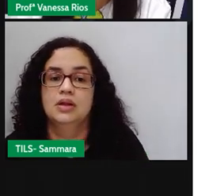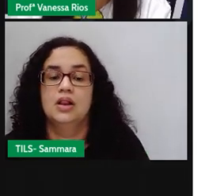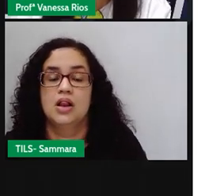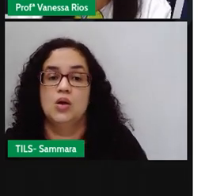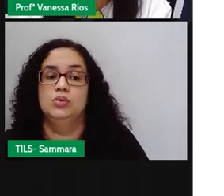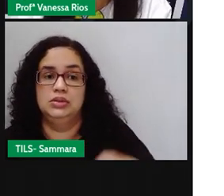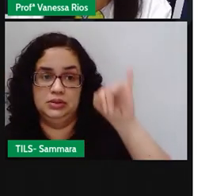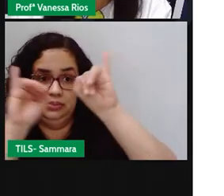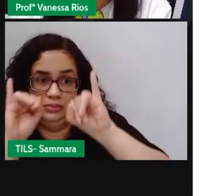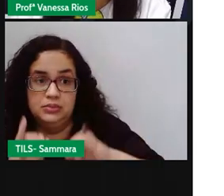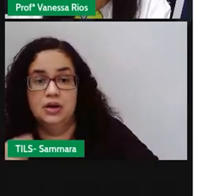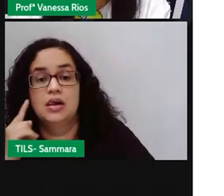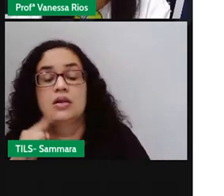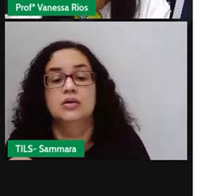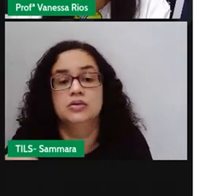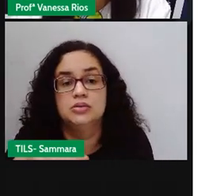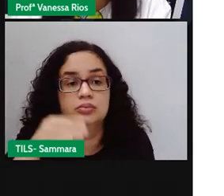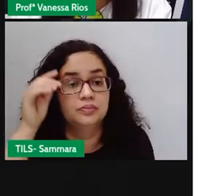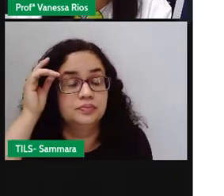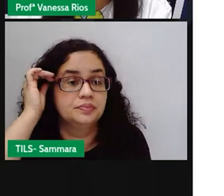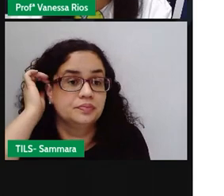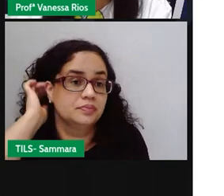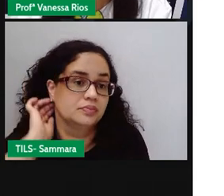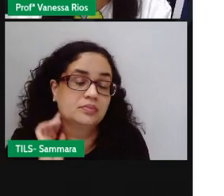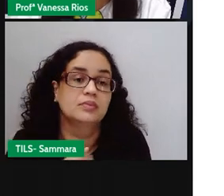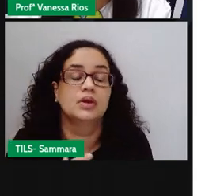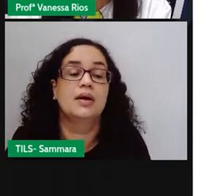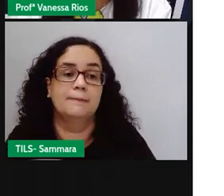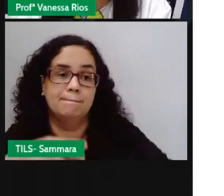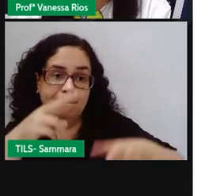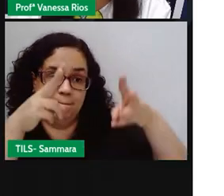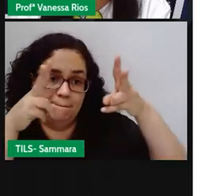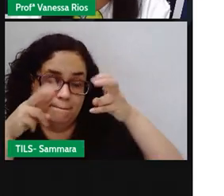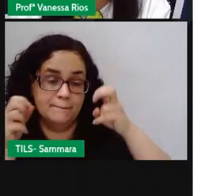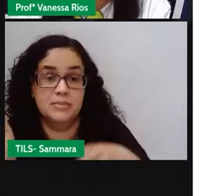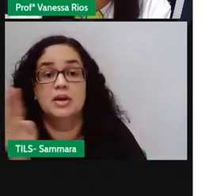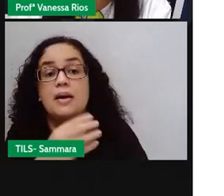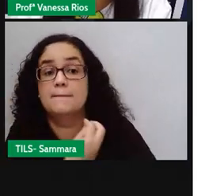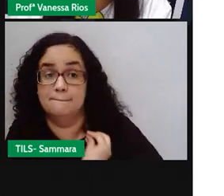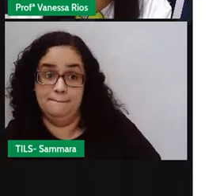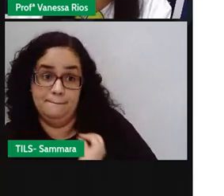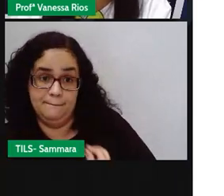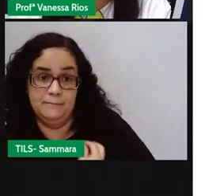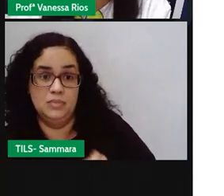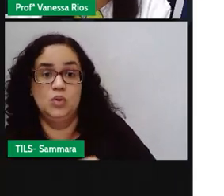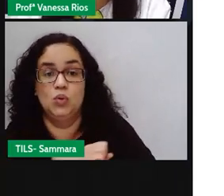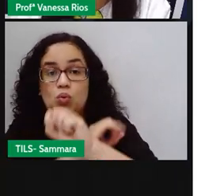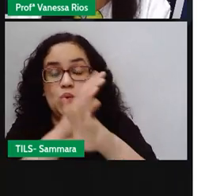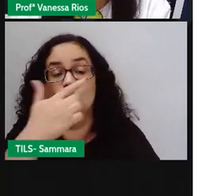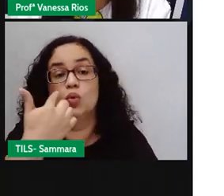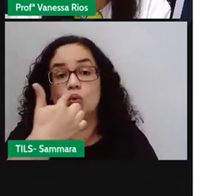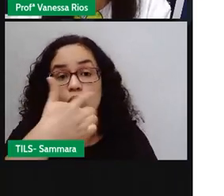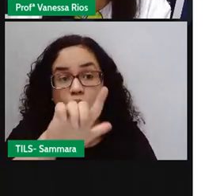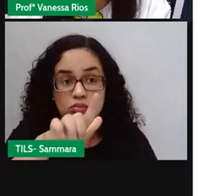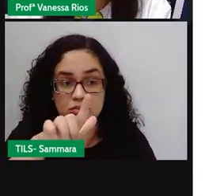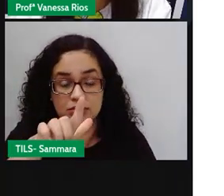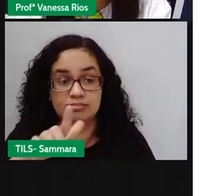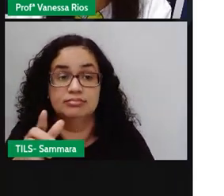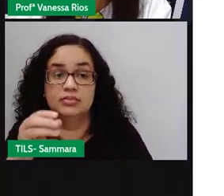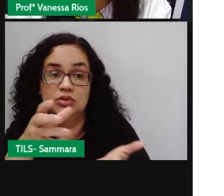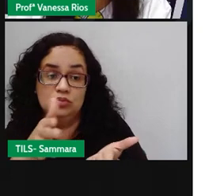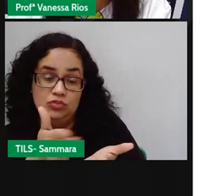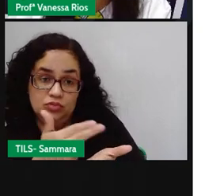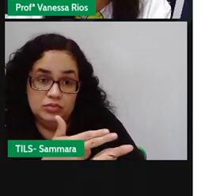Essa outra imagem, também uma fachada, né? A gente já percebe a presença aí bem clara de uma outra figura